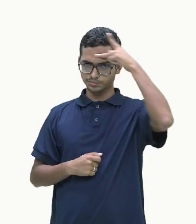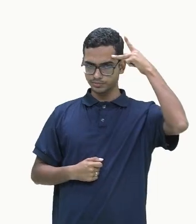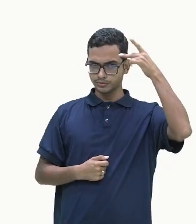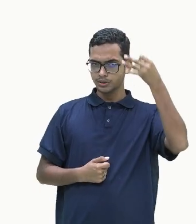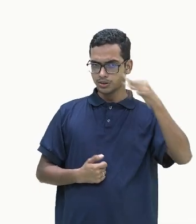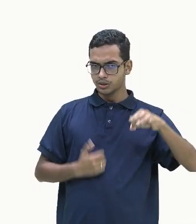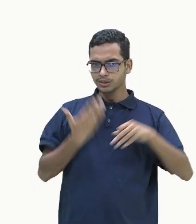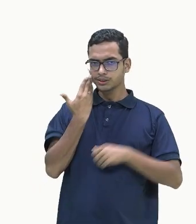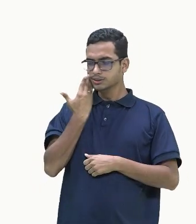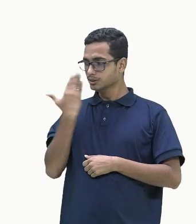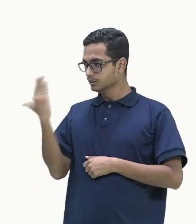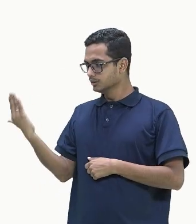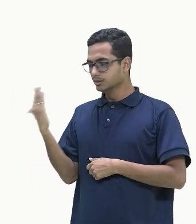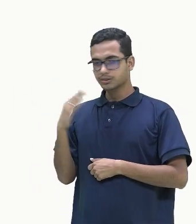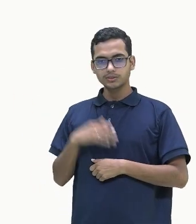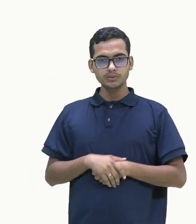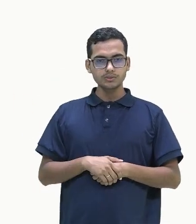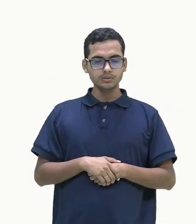chamo de